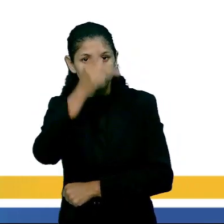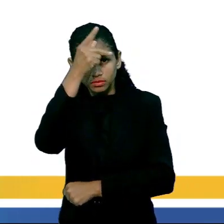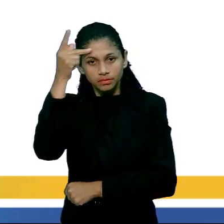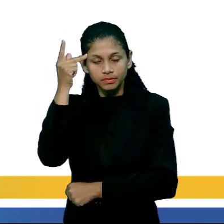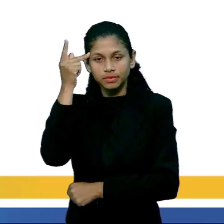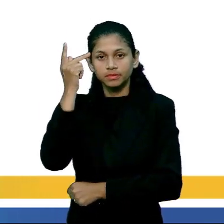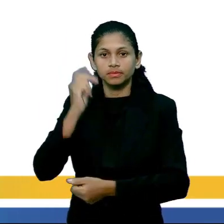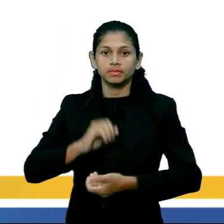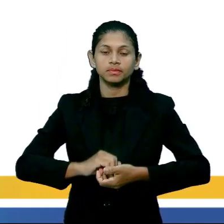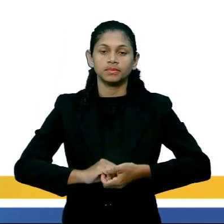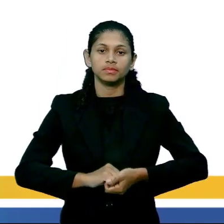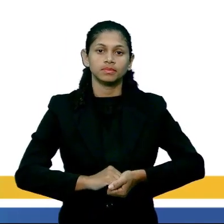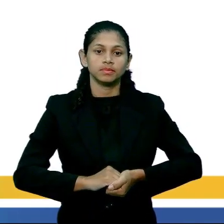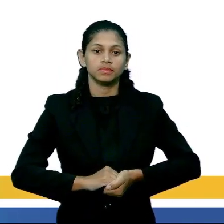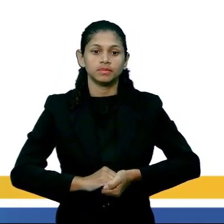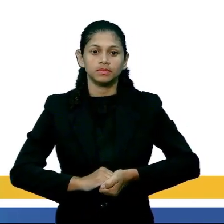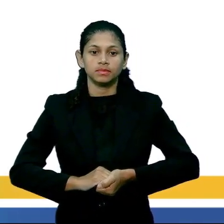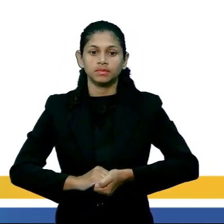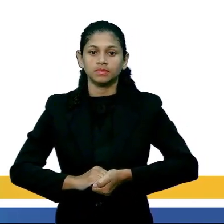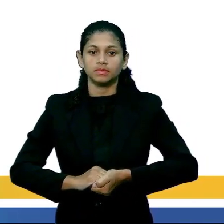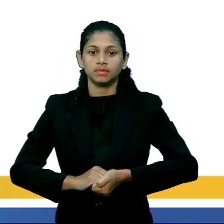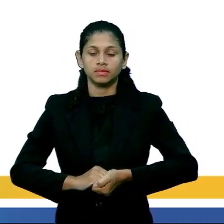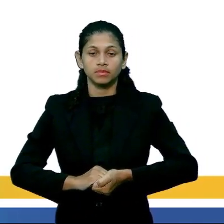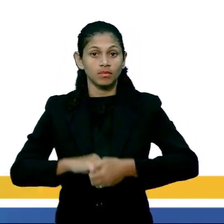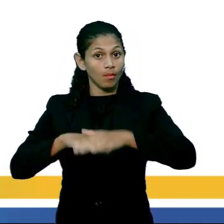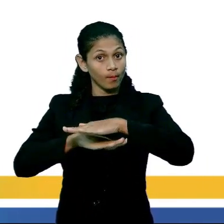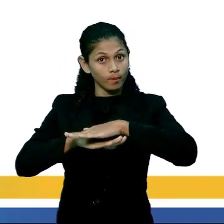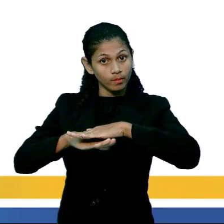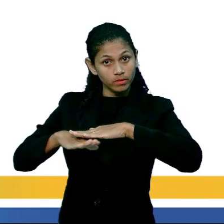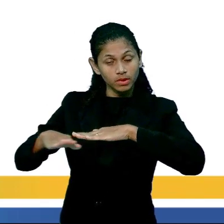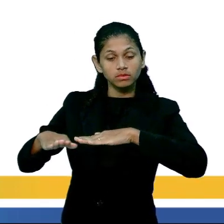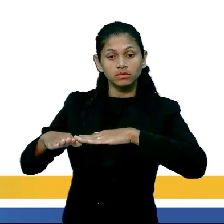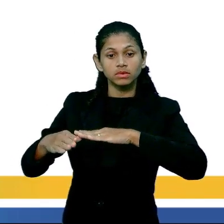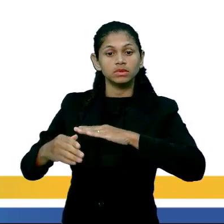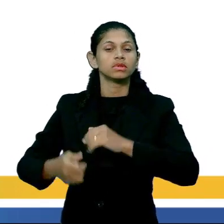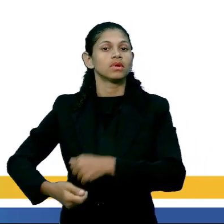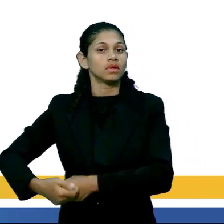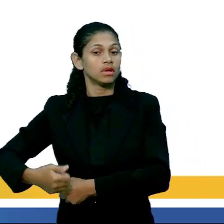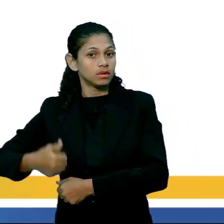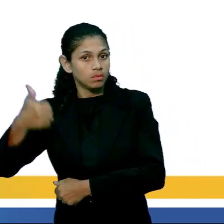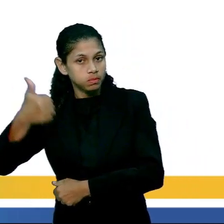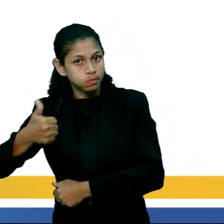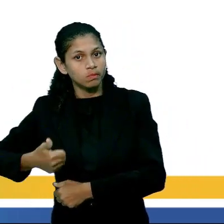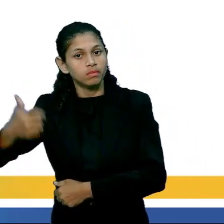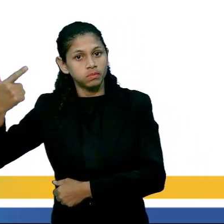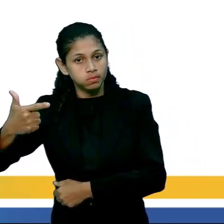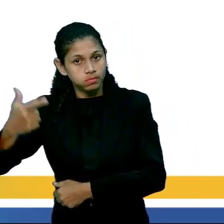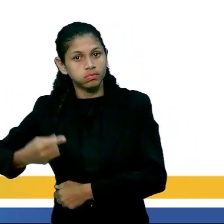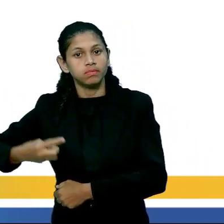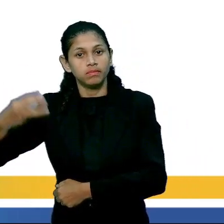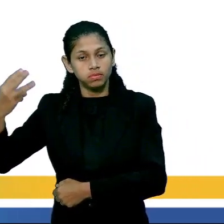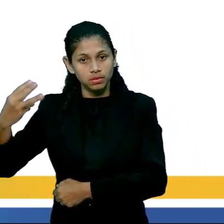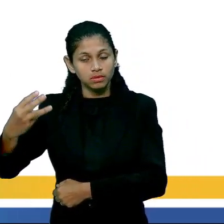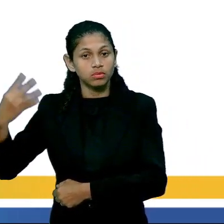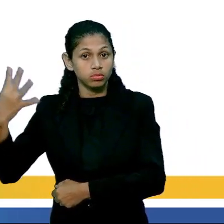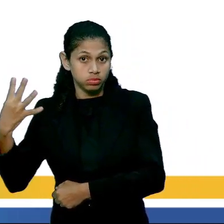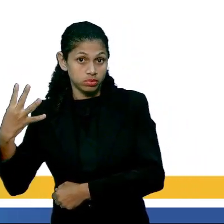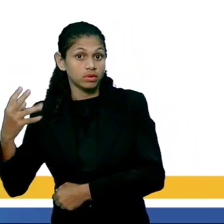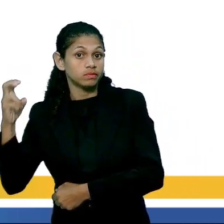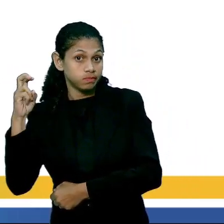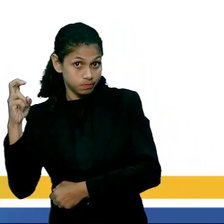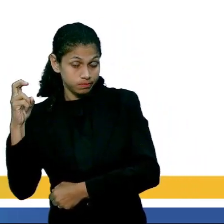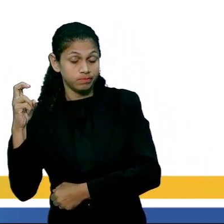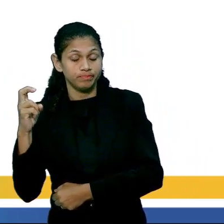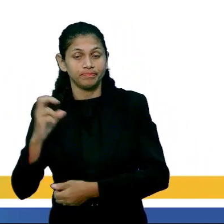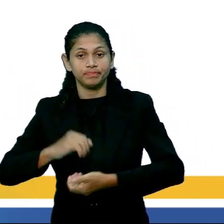de pessoas tá no térreo no primeiro andar no segundo andar no terceiro andar no quarto andar no quinto